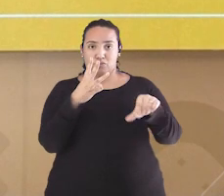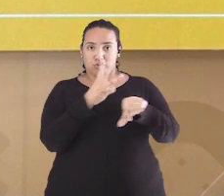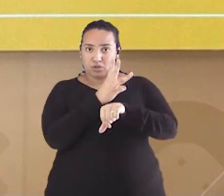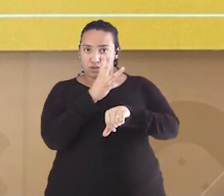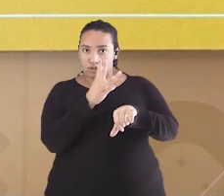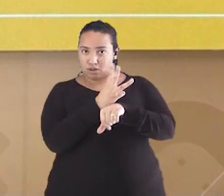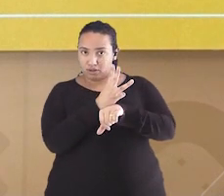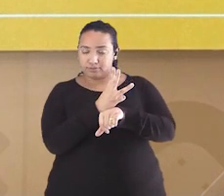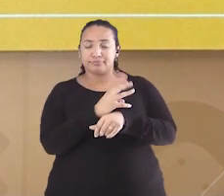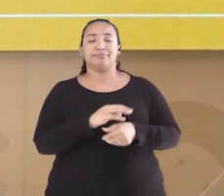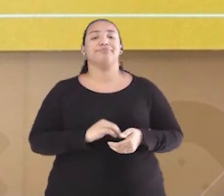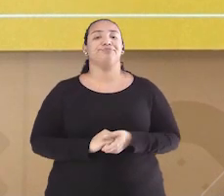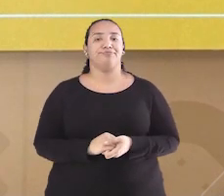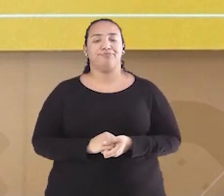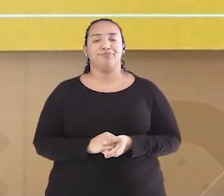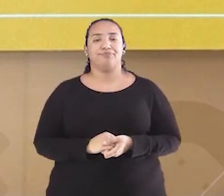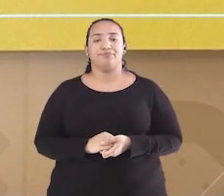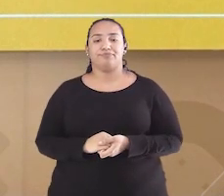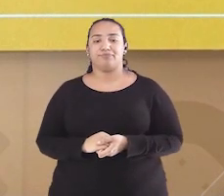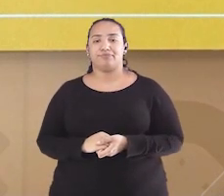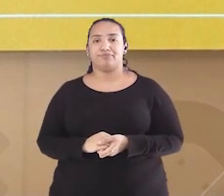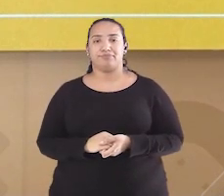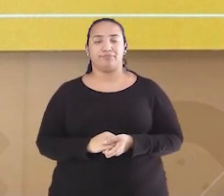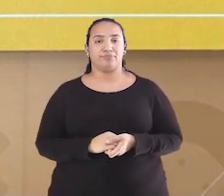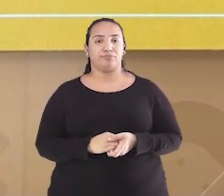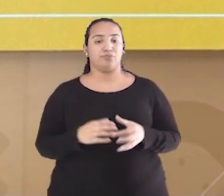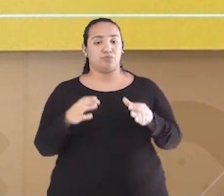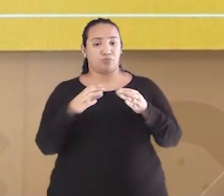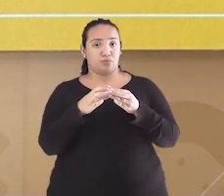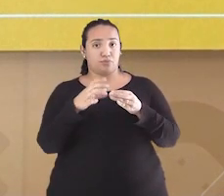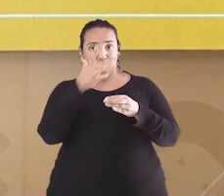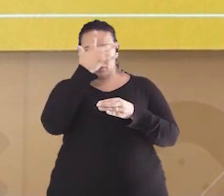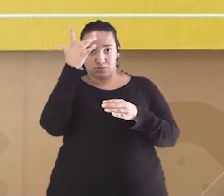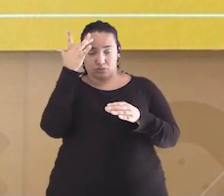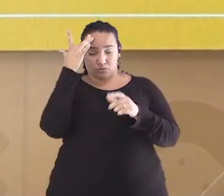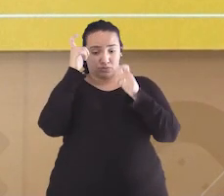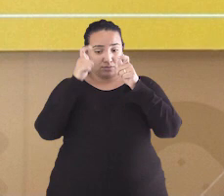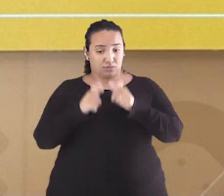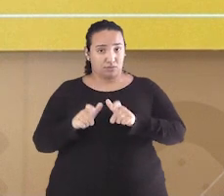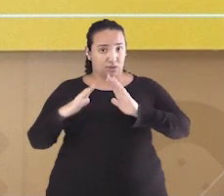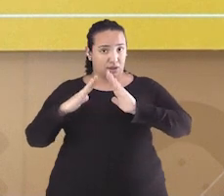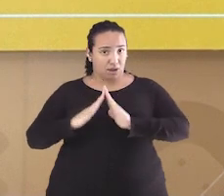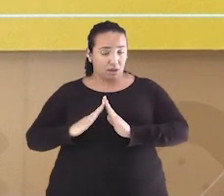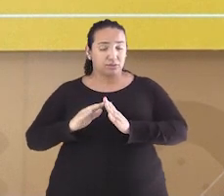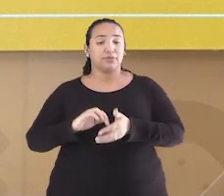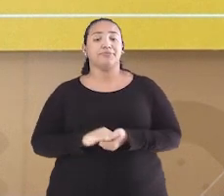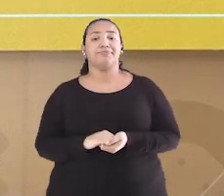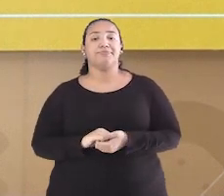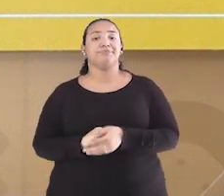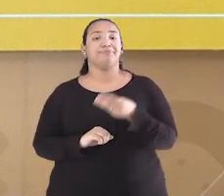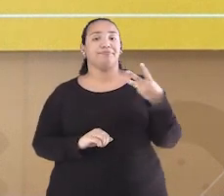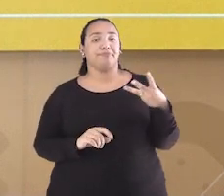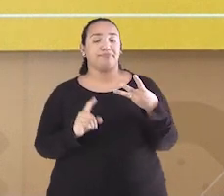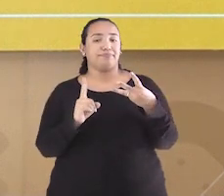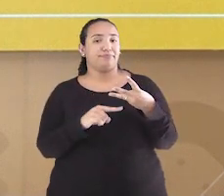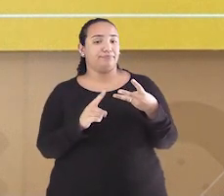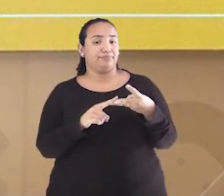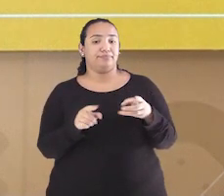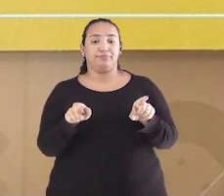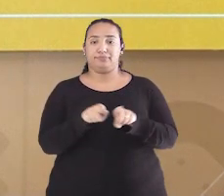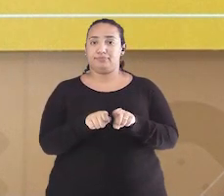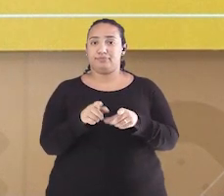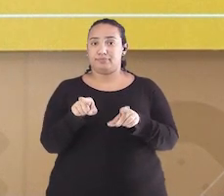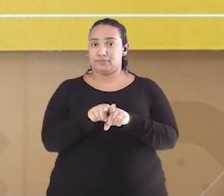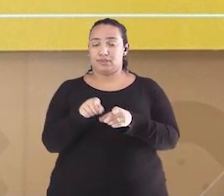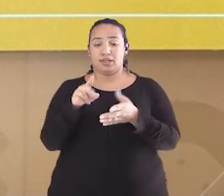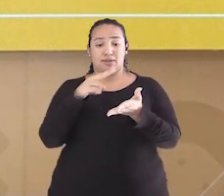para o grupo de moradores do bairro pelo aplicativo WhatsApp e, por último, a